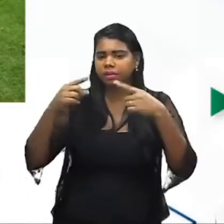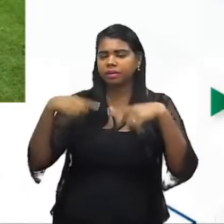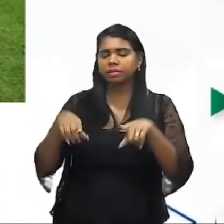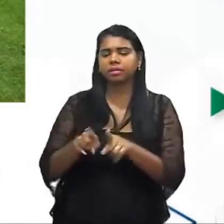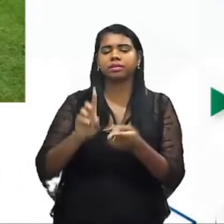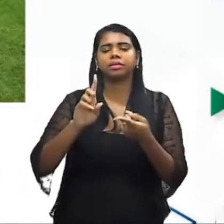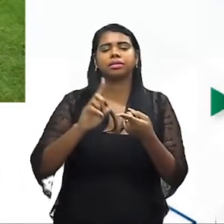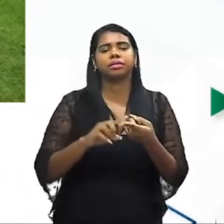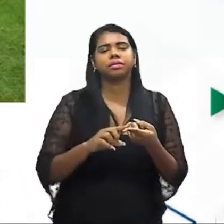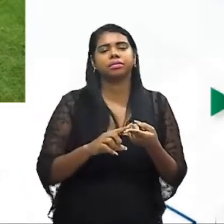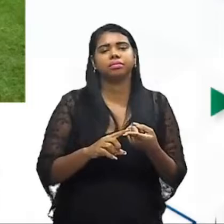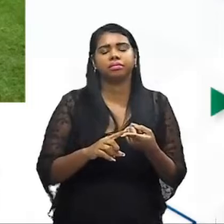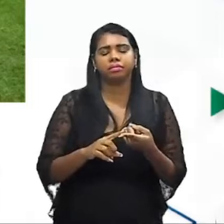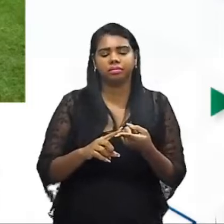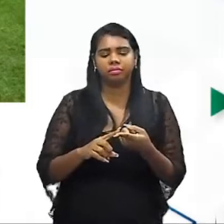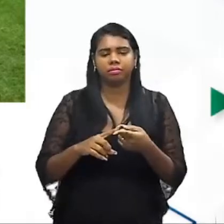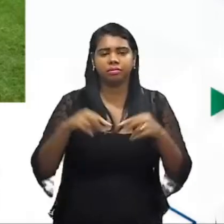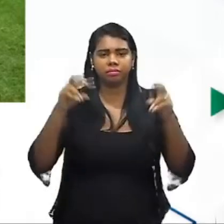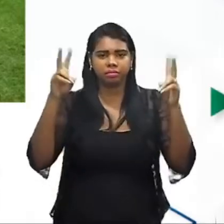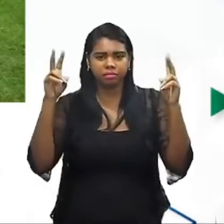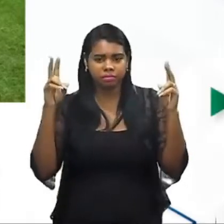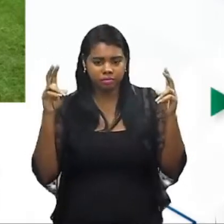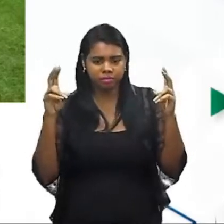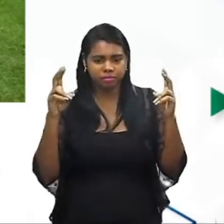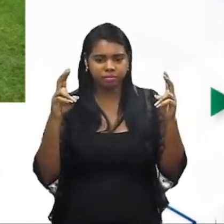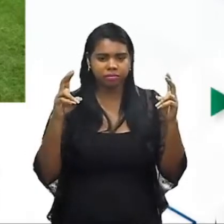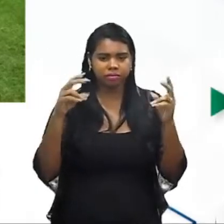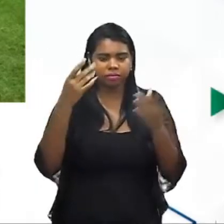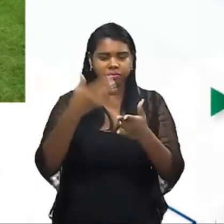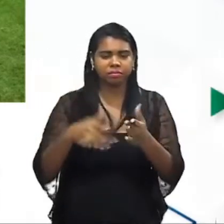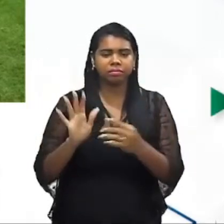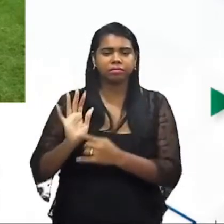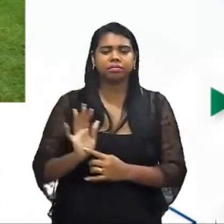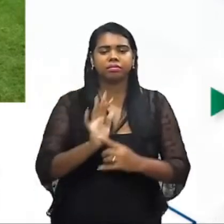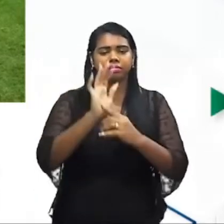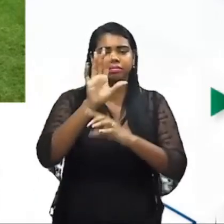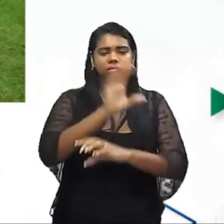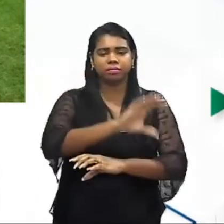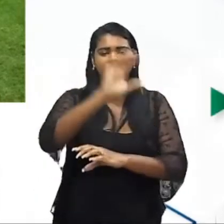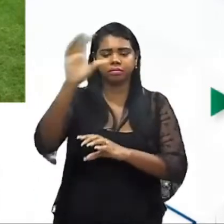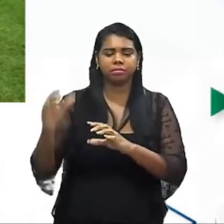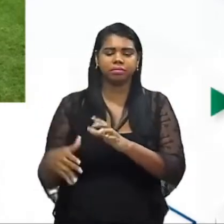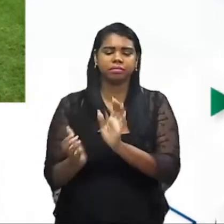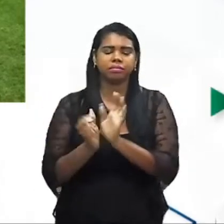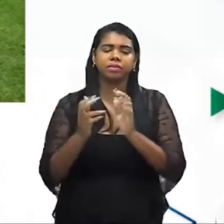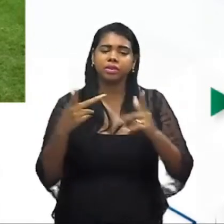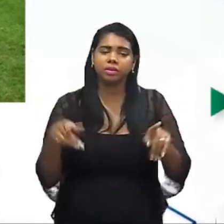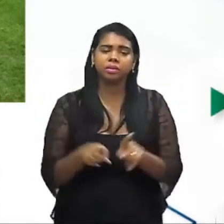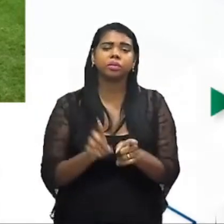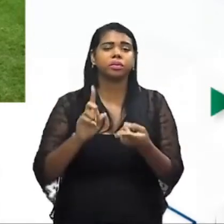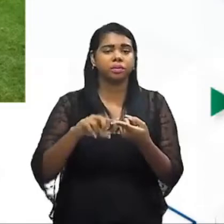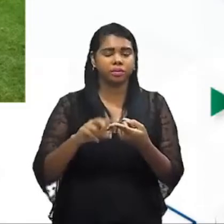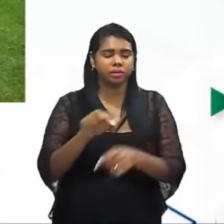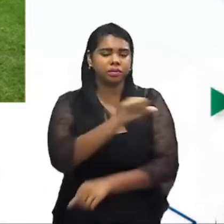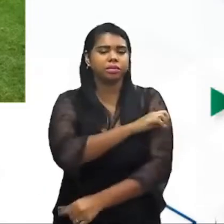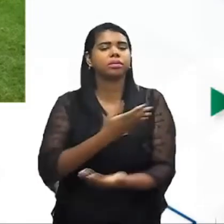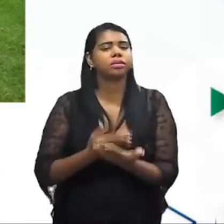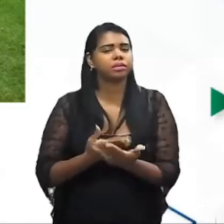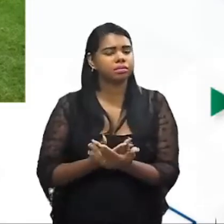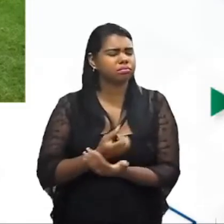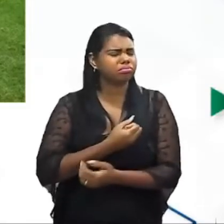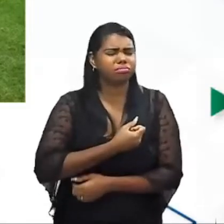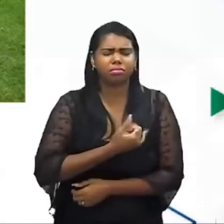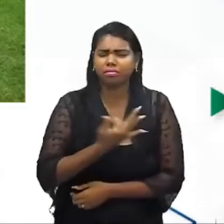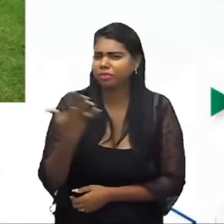essa linha dentro da expressão artística regional. Teria outros artistas para trazer para essa aula?